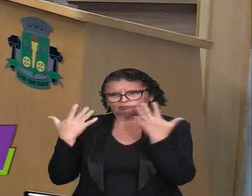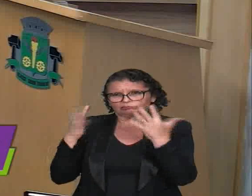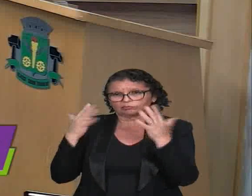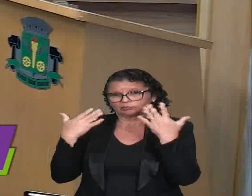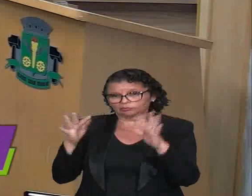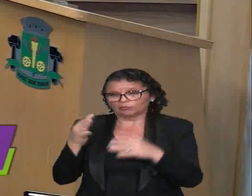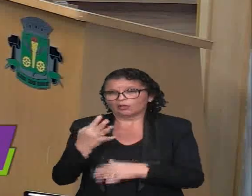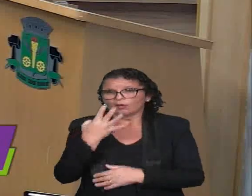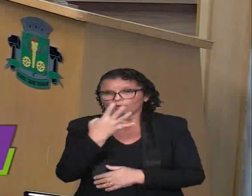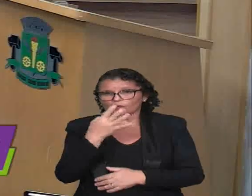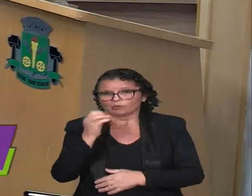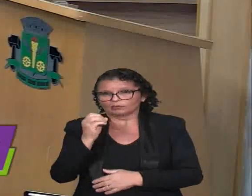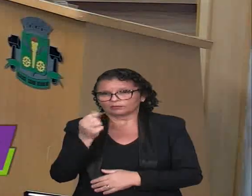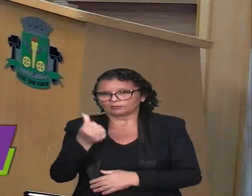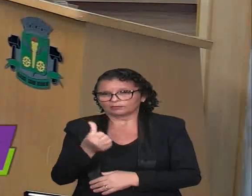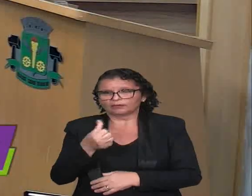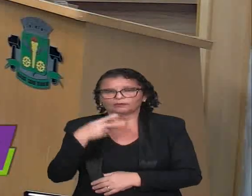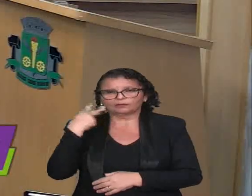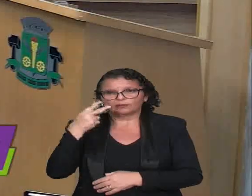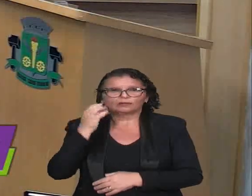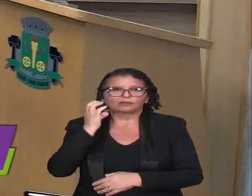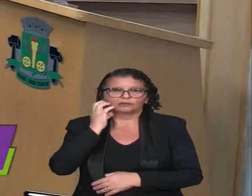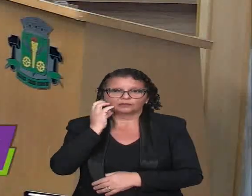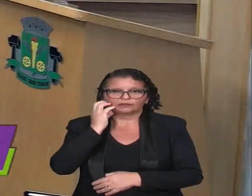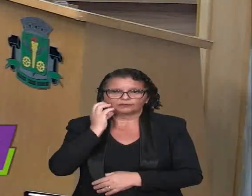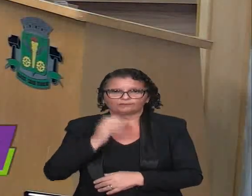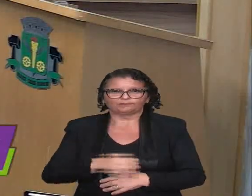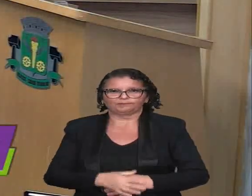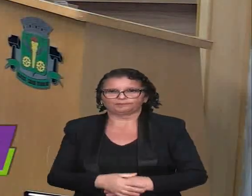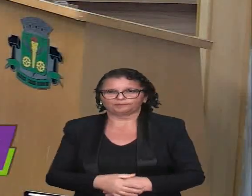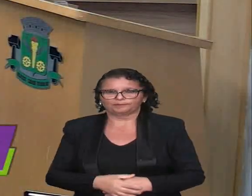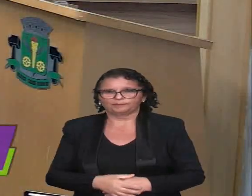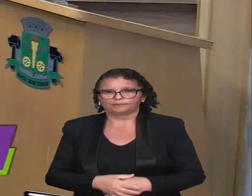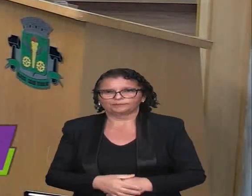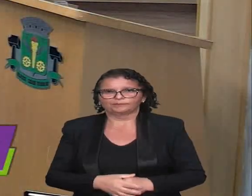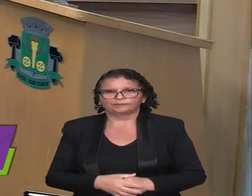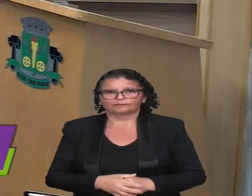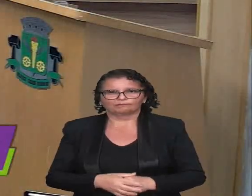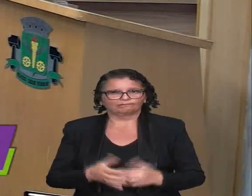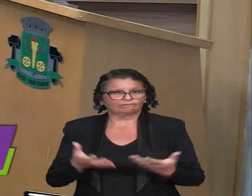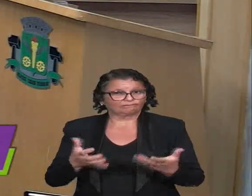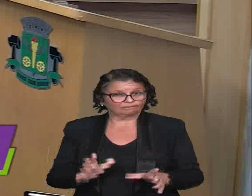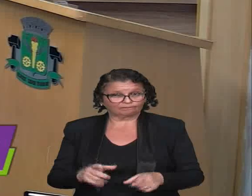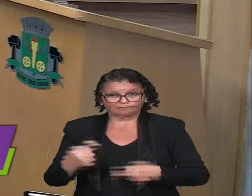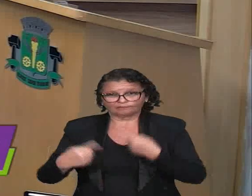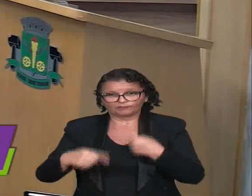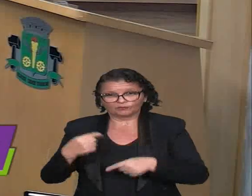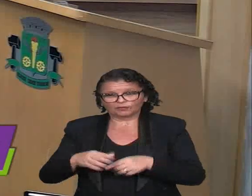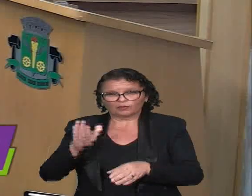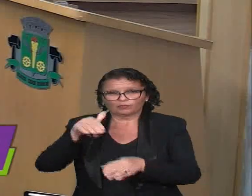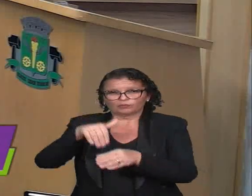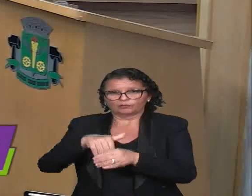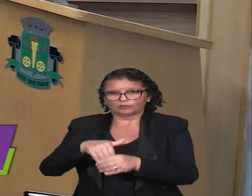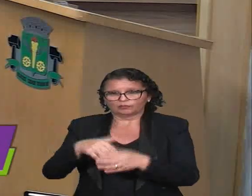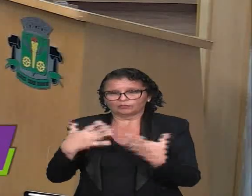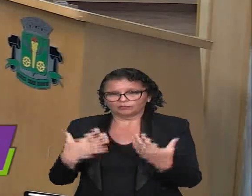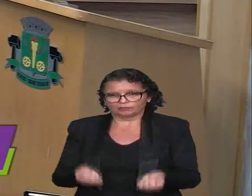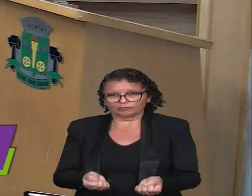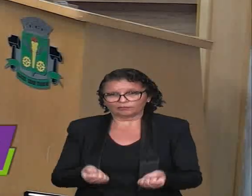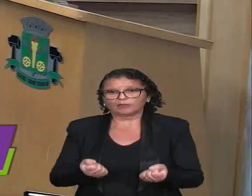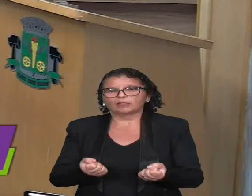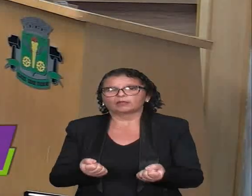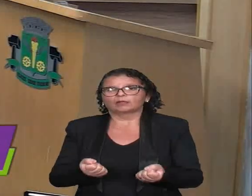406 de 2023 da Nobre vereadora Lúcia da Saúde não havendo Quem Queira discutir está em votação os vereadores